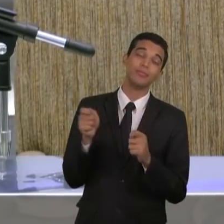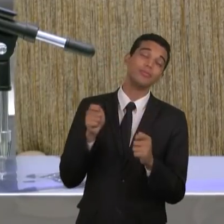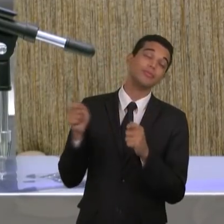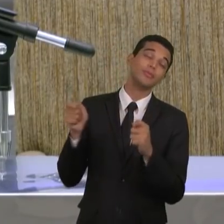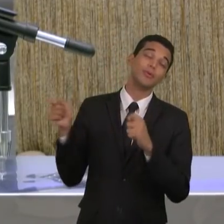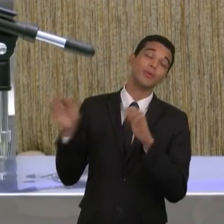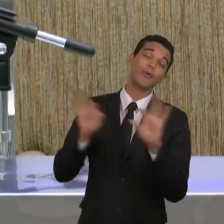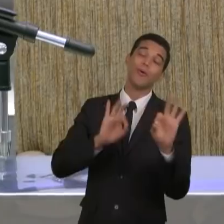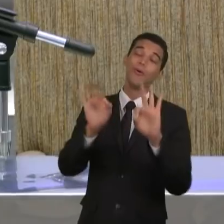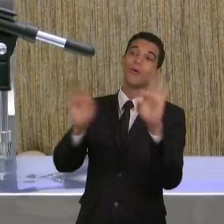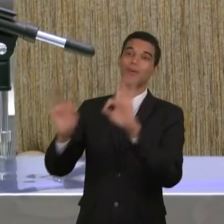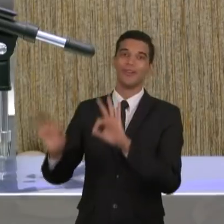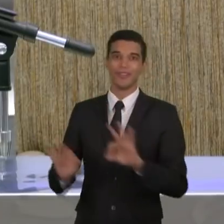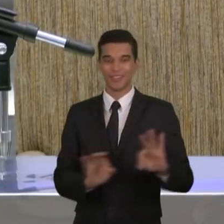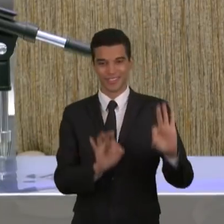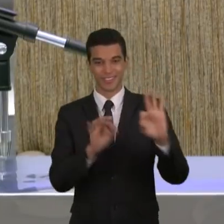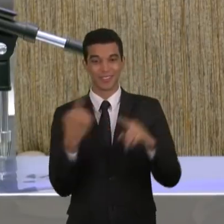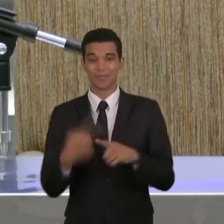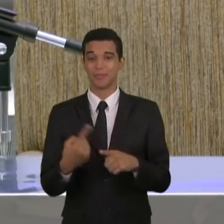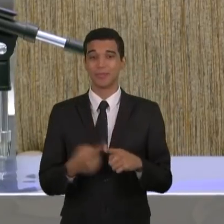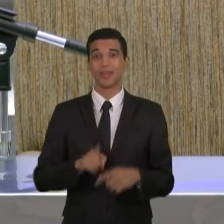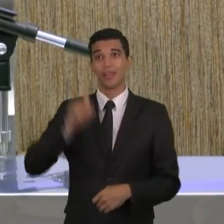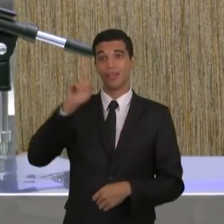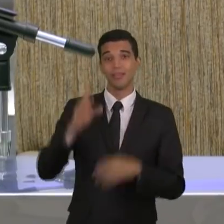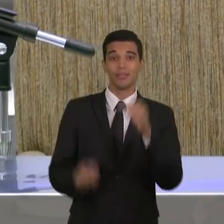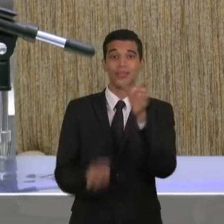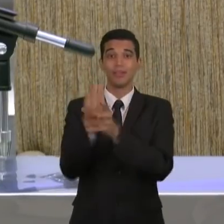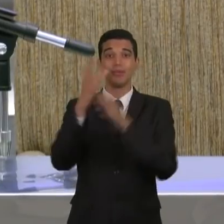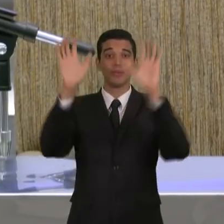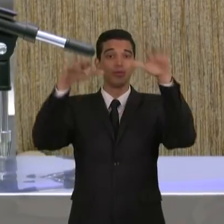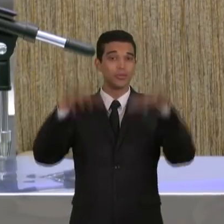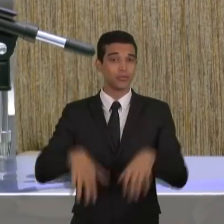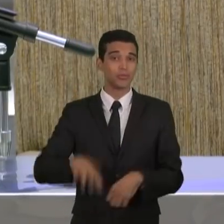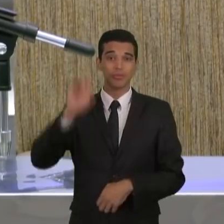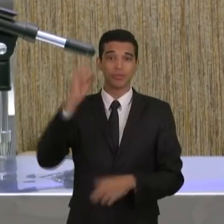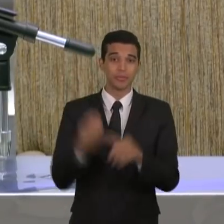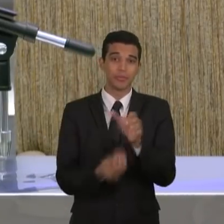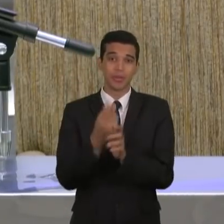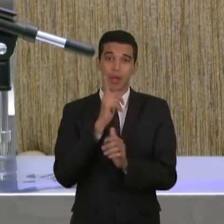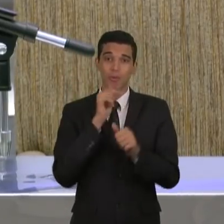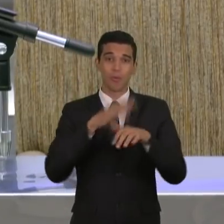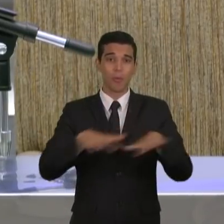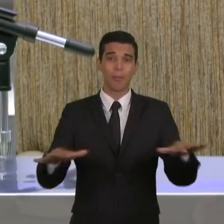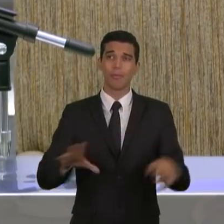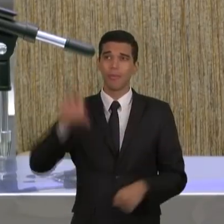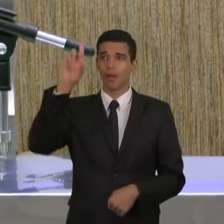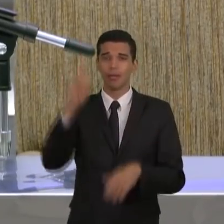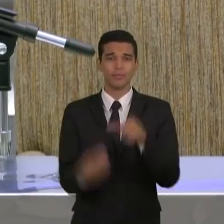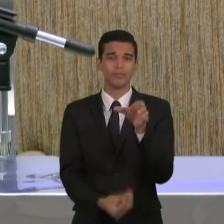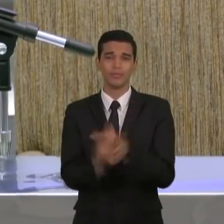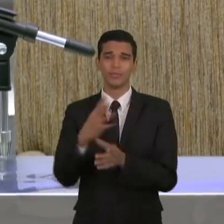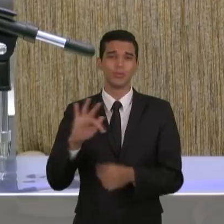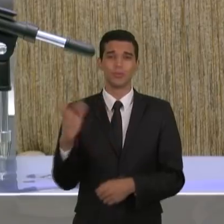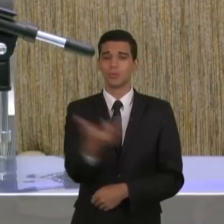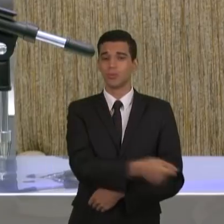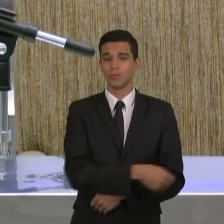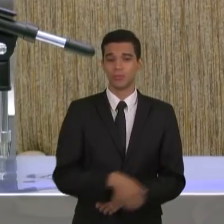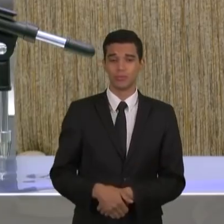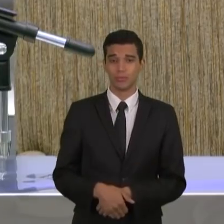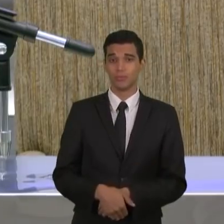foi ele quem criou o macho eu cliquei eu acho foi ele quem criou tudo ele já está com tudo